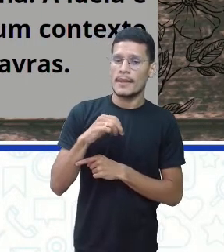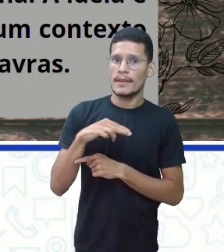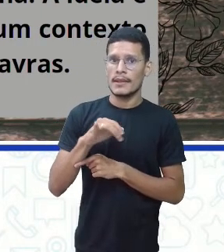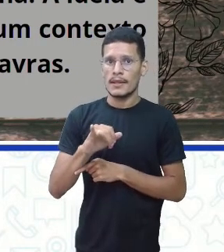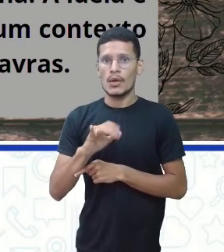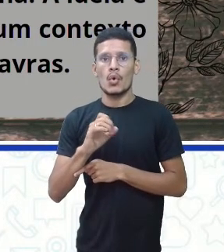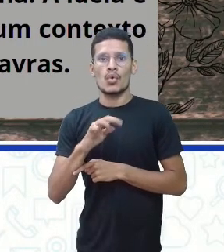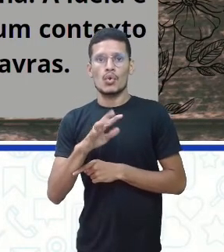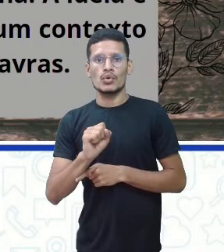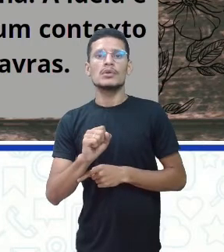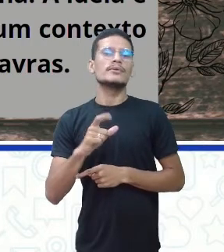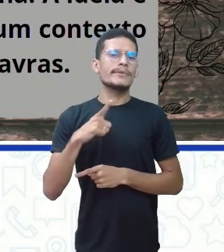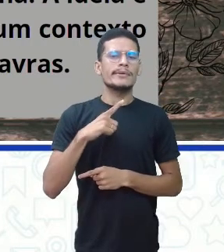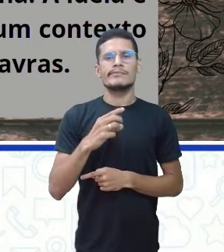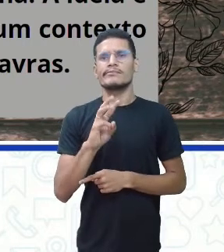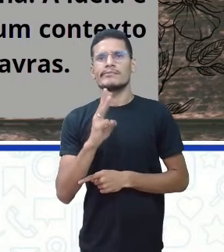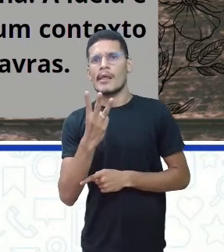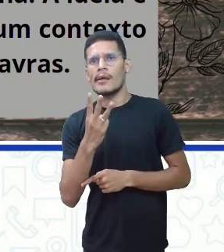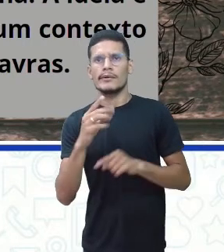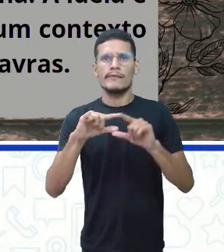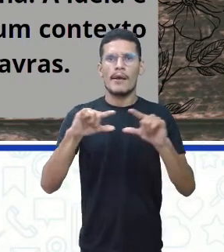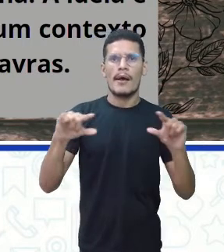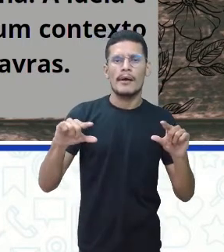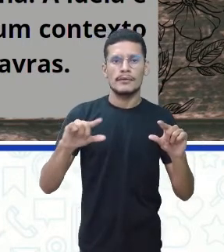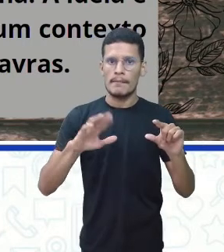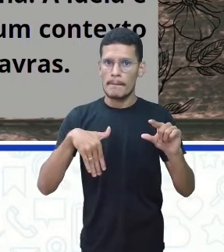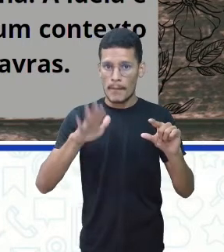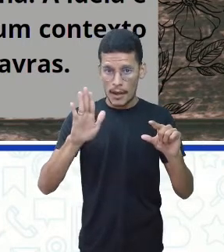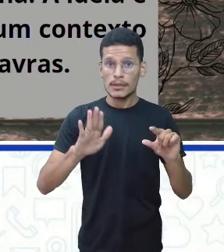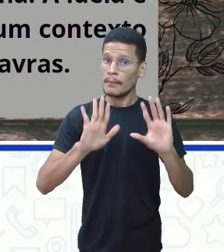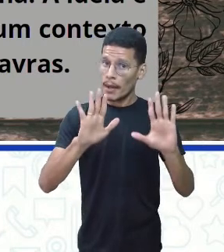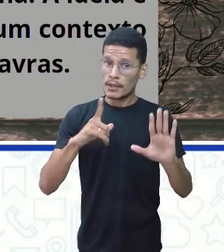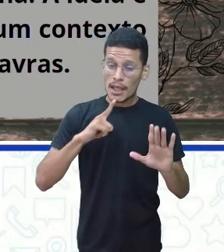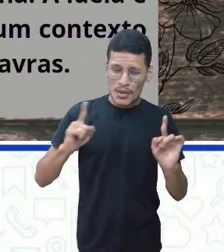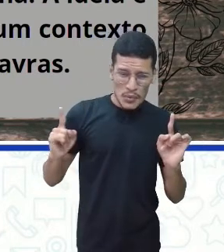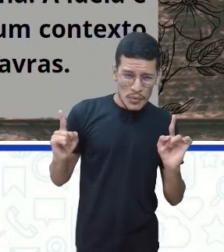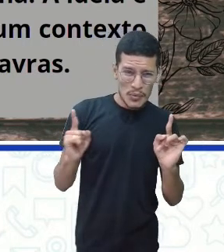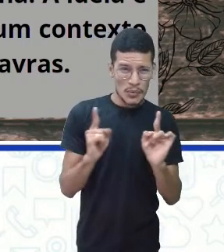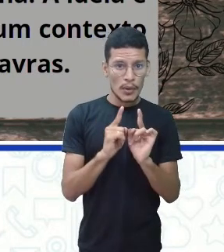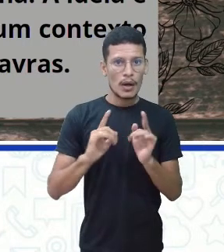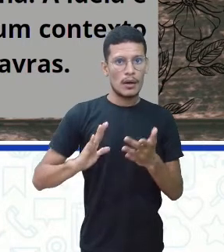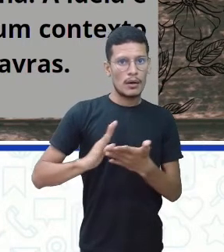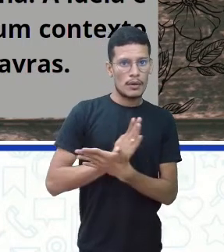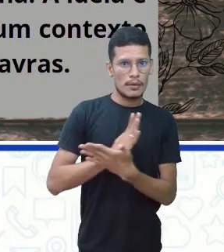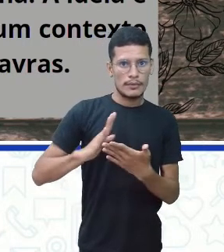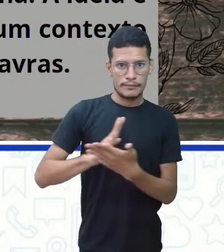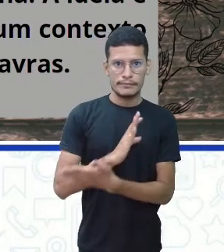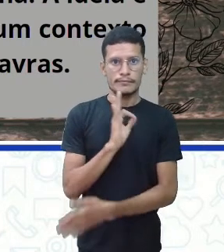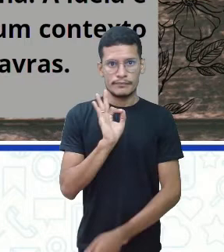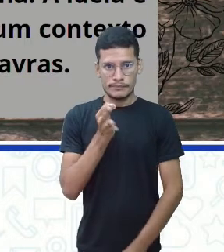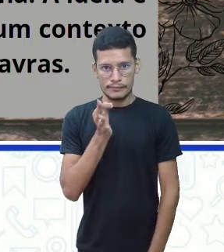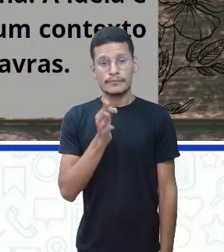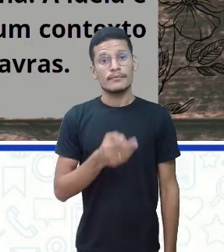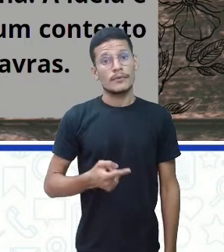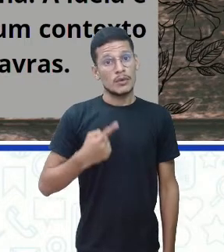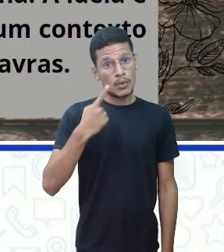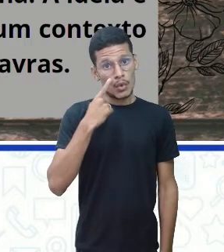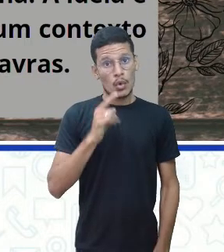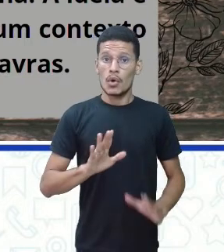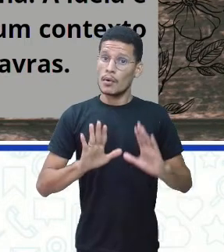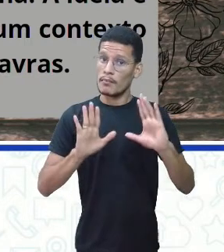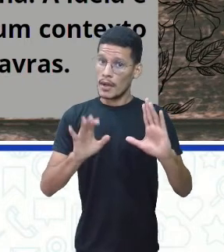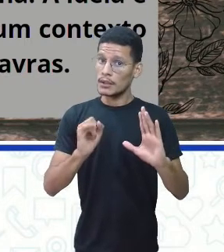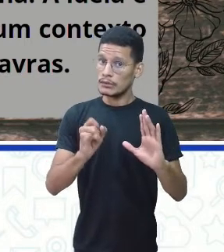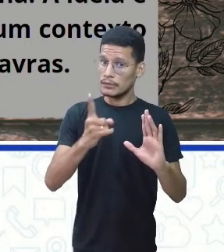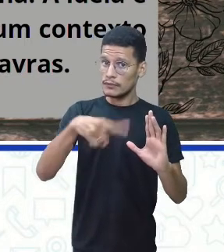2 linhas, do que 2 frases, mas a gente também tem mini-contos muito curtinhos, né? Mas mesmo que